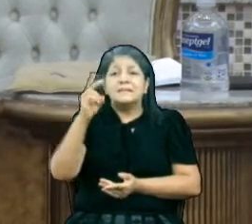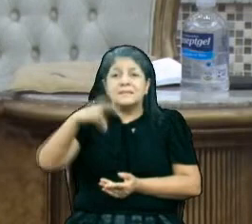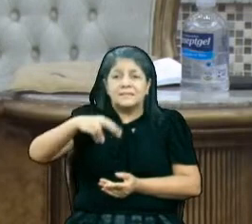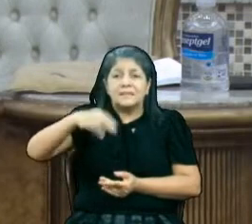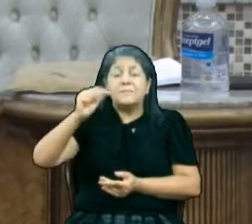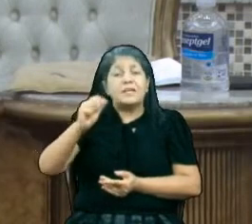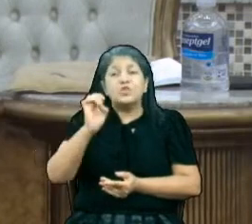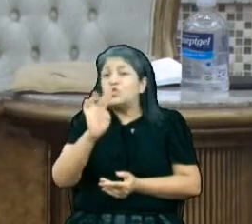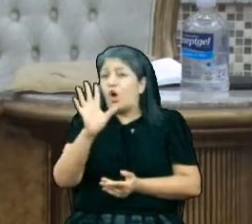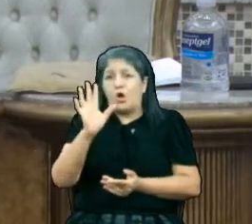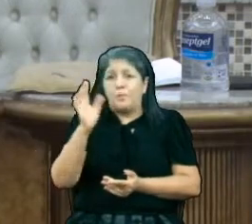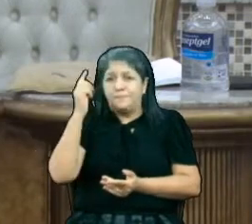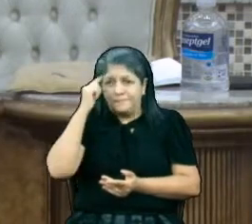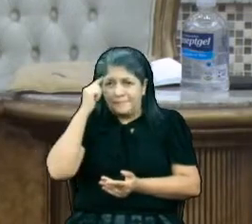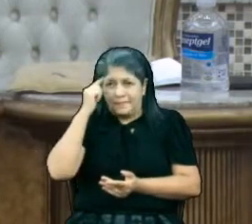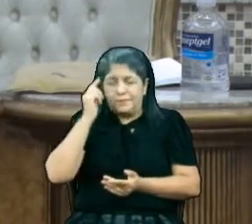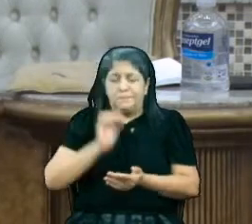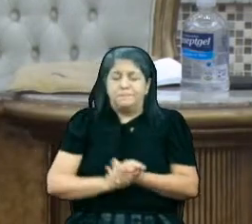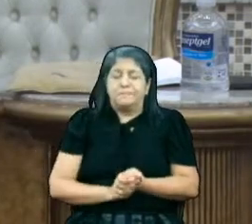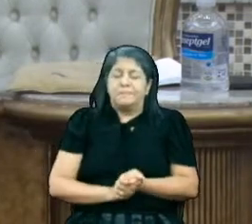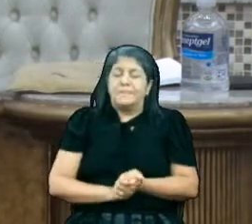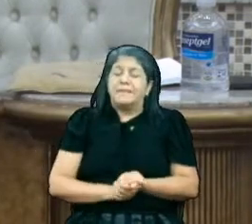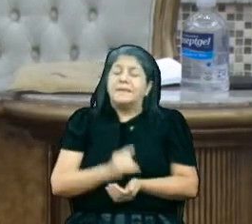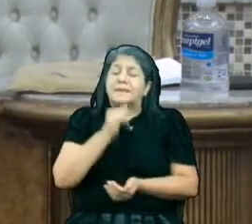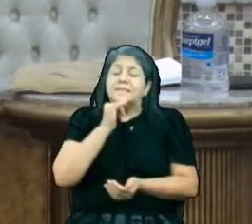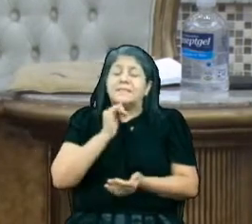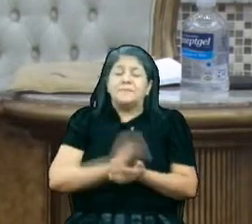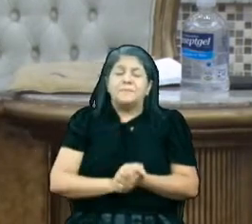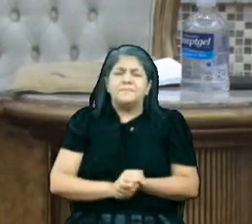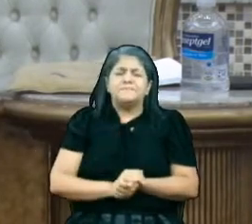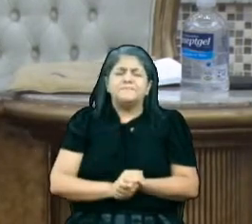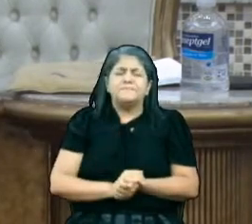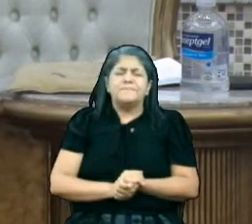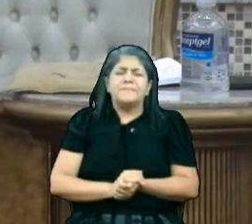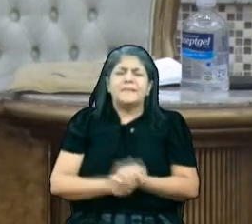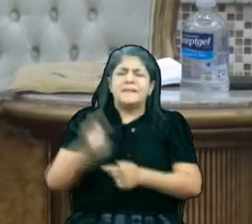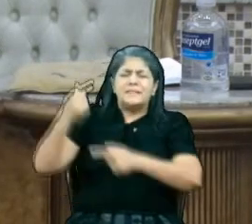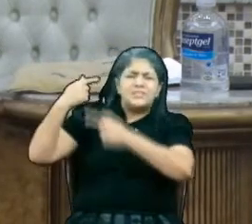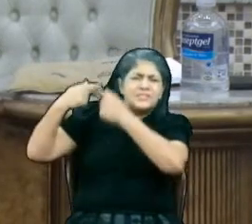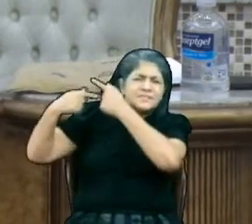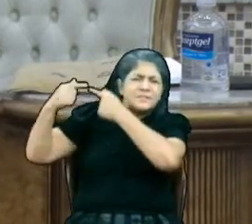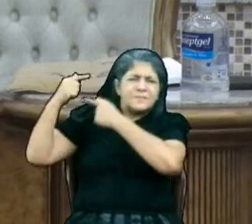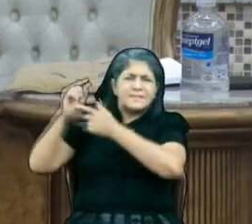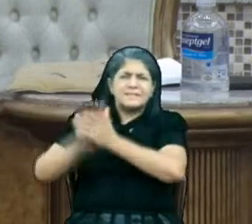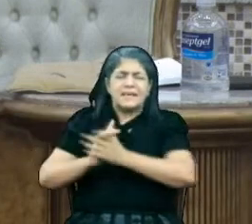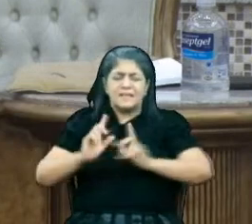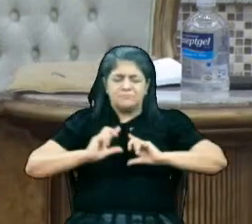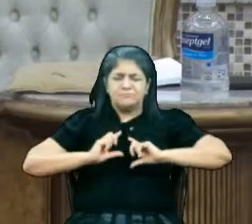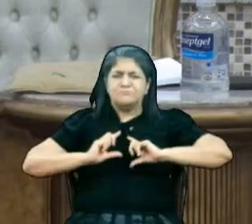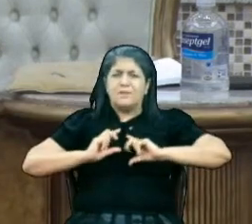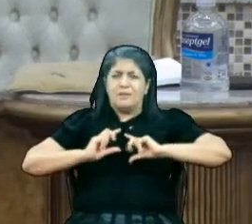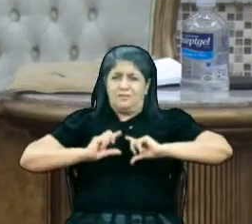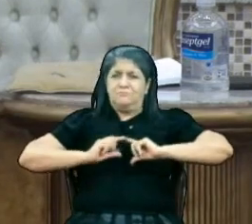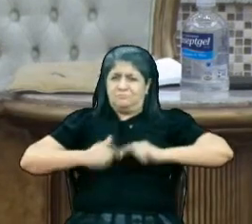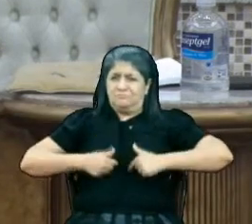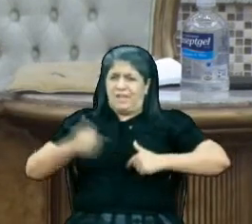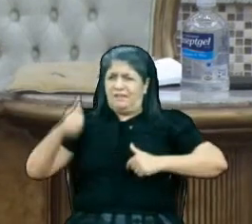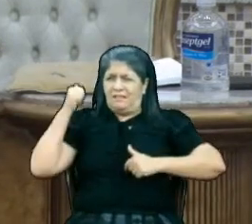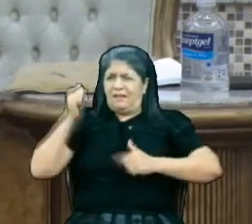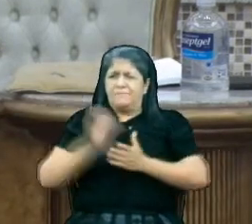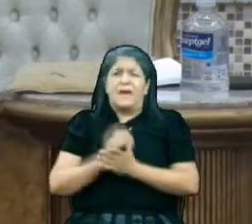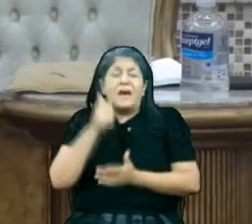Palestina ela usava um tipo de diadema na sua cabeça e esse Diadema trazia